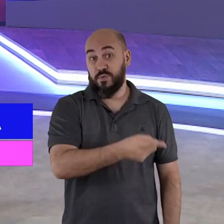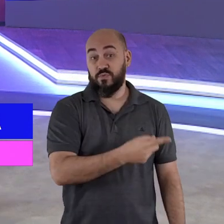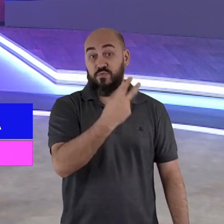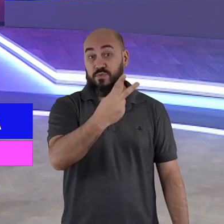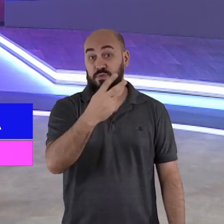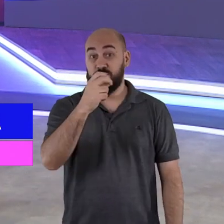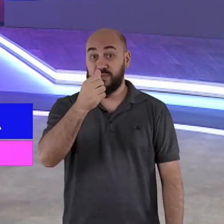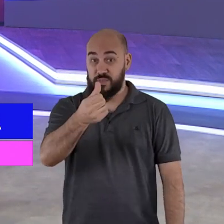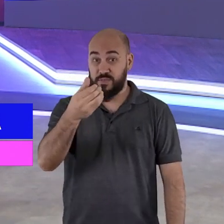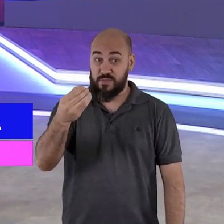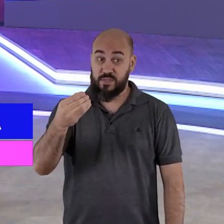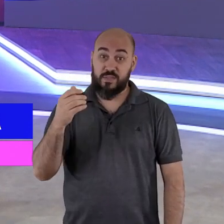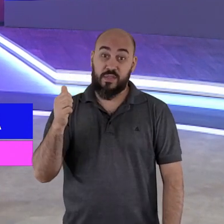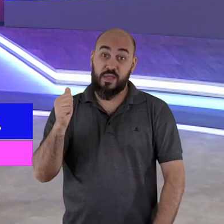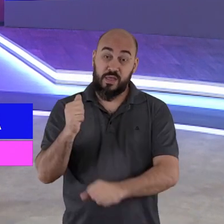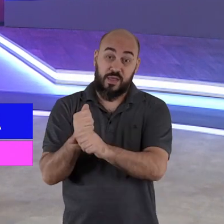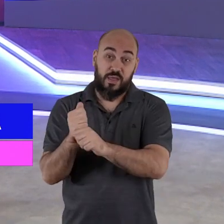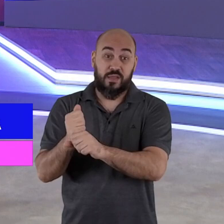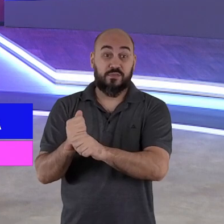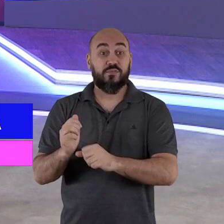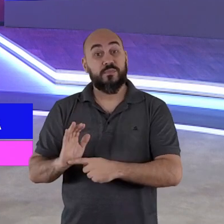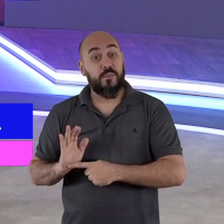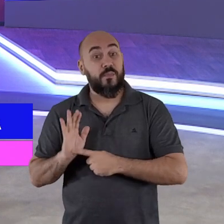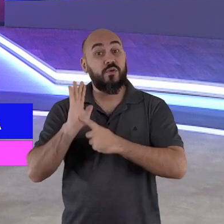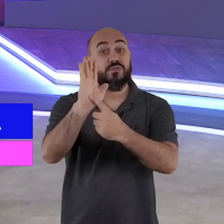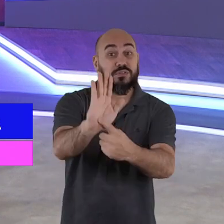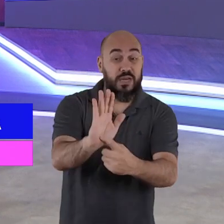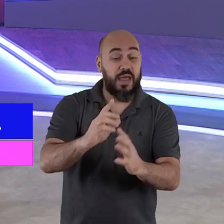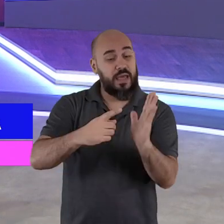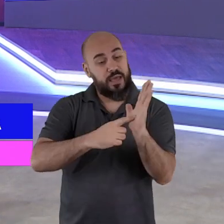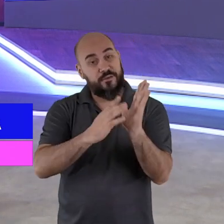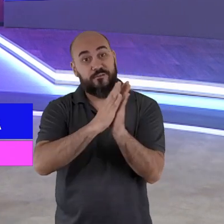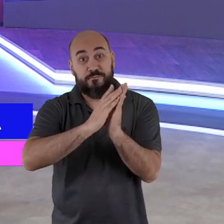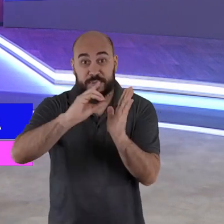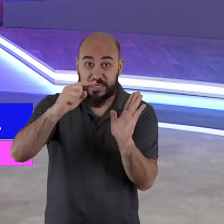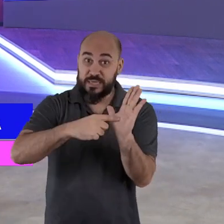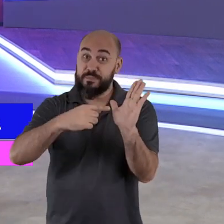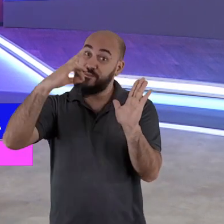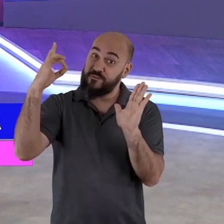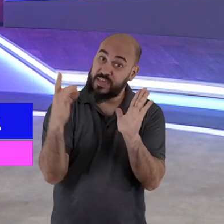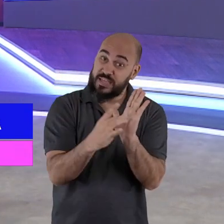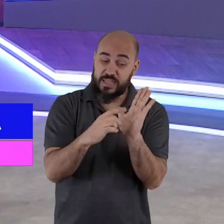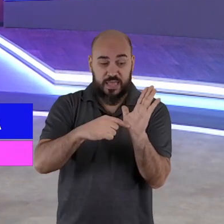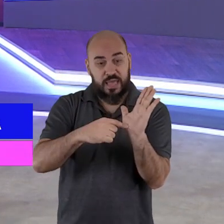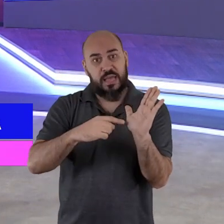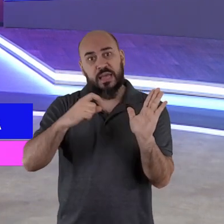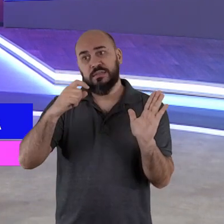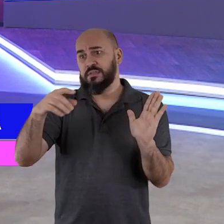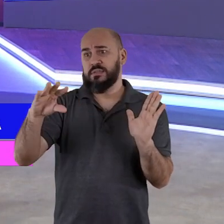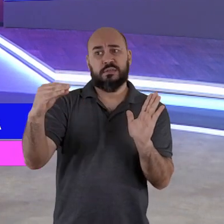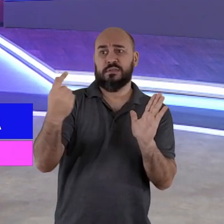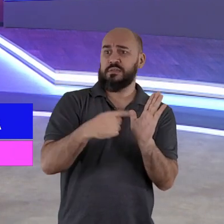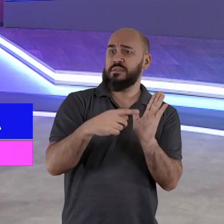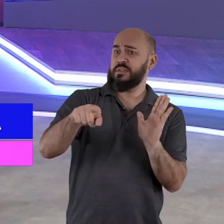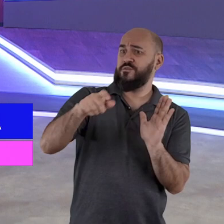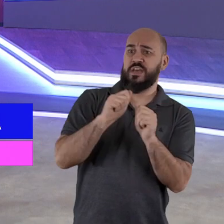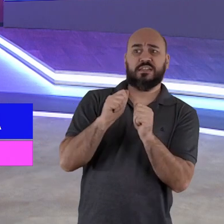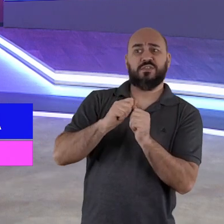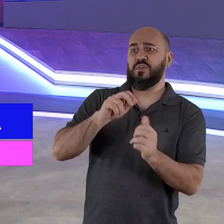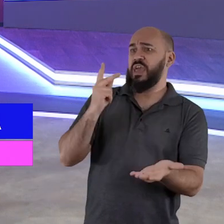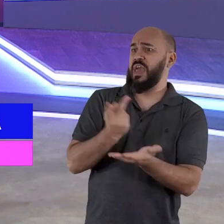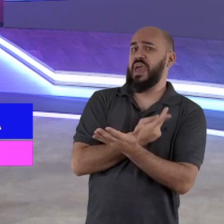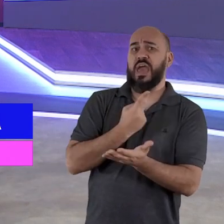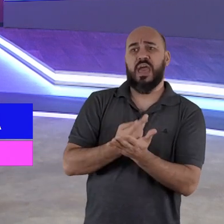perseguição para trazer de volta verdades bíblicas que estavam sendo deixadas de lado, que estavam sendo abandonadas. Agora